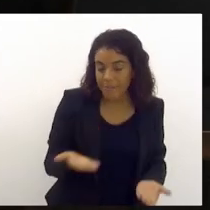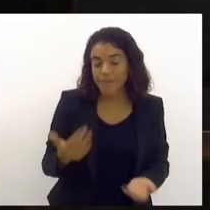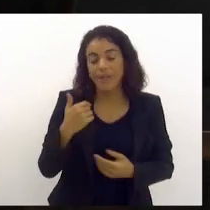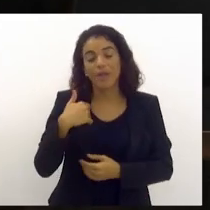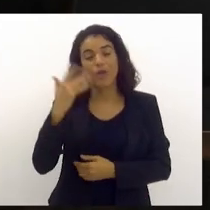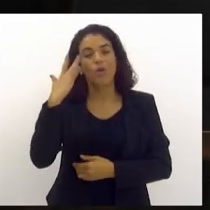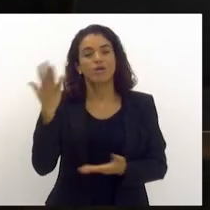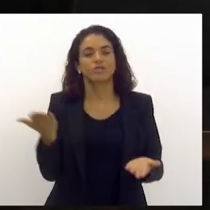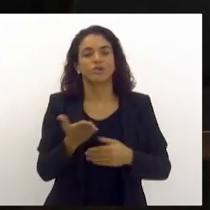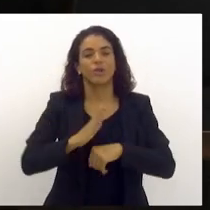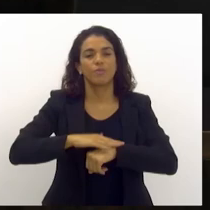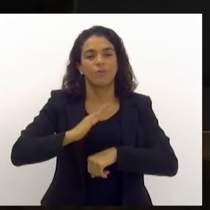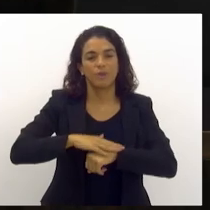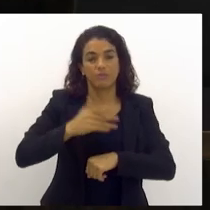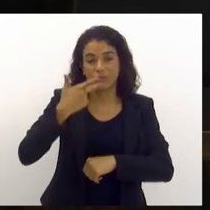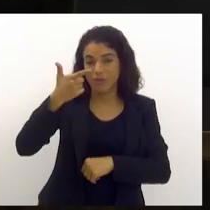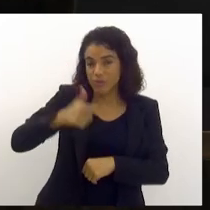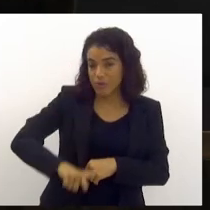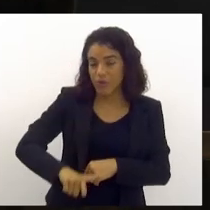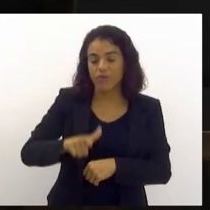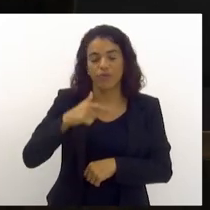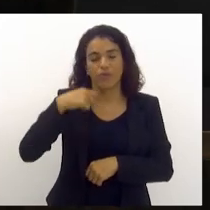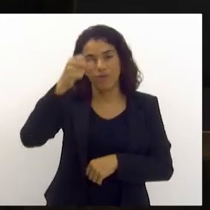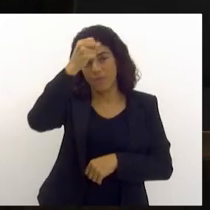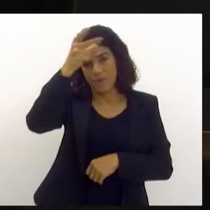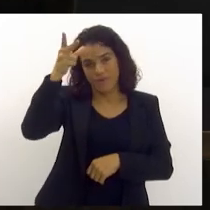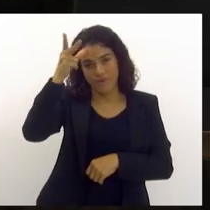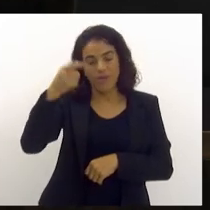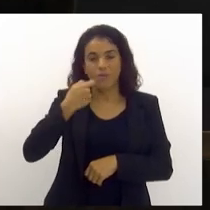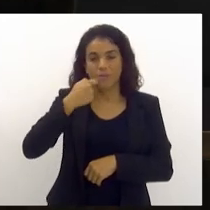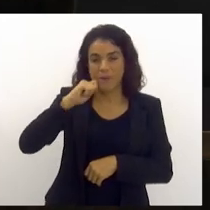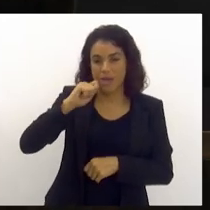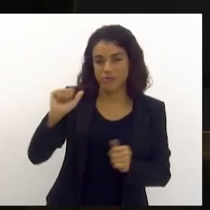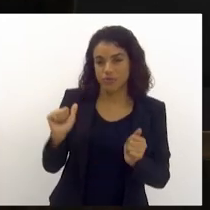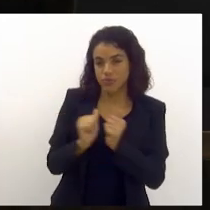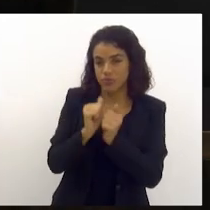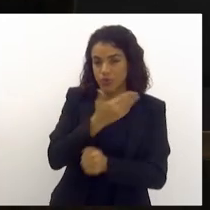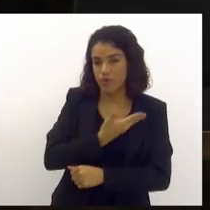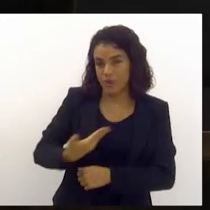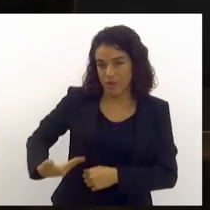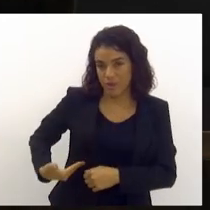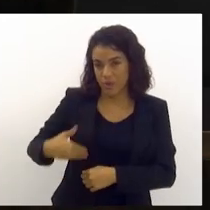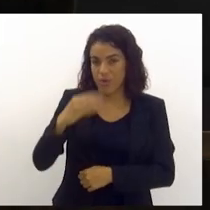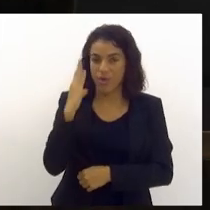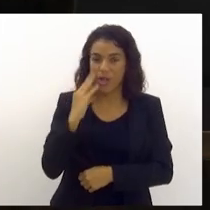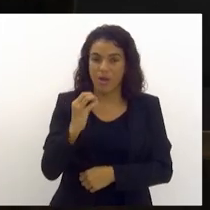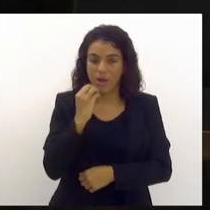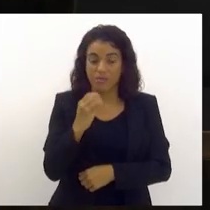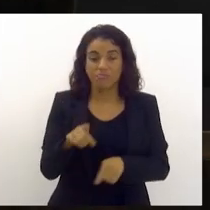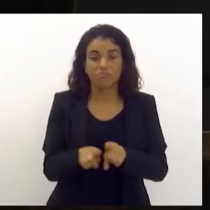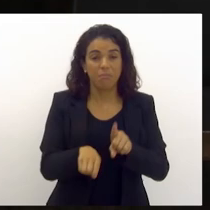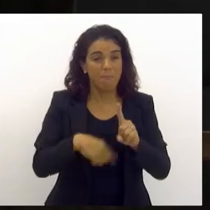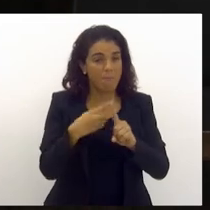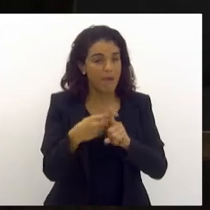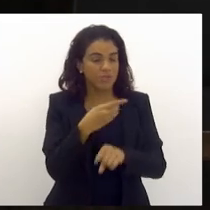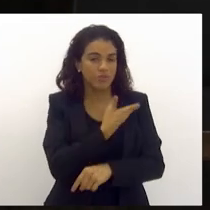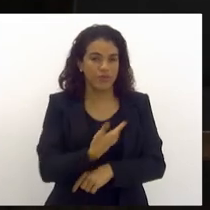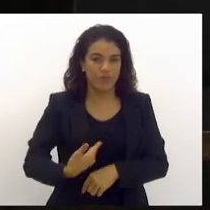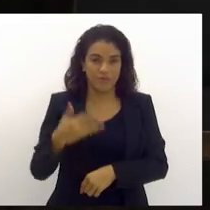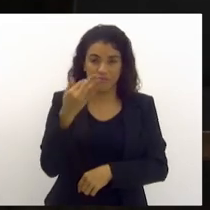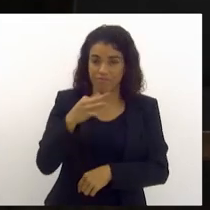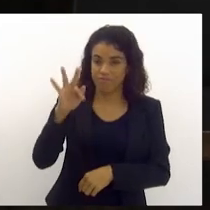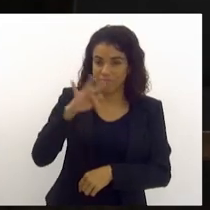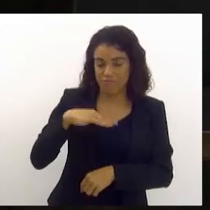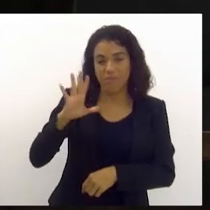que o momento agora, repito, o prefeito Eduardo Paes, junto com o governador Cláudio Castro e junto com o governo federal, tem enfrentado